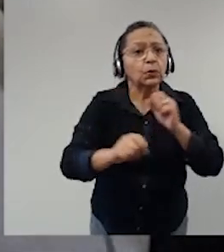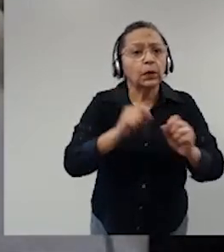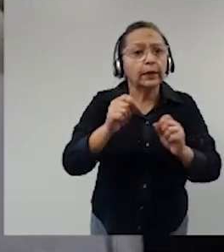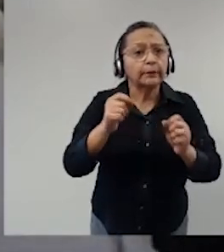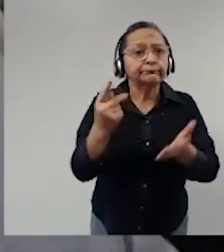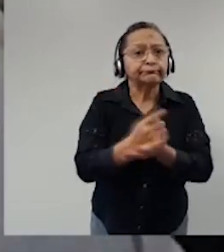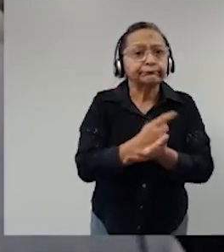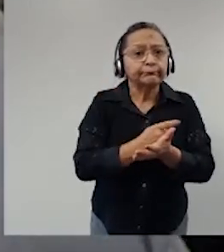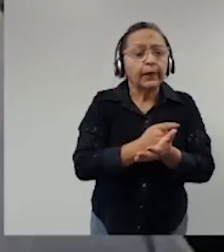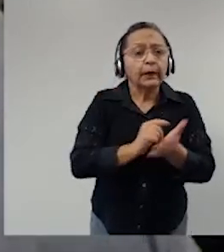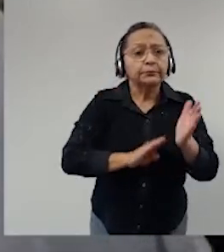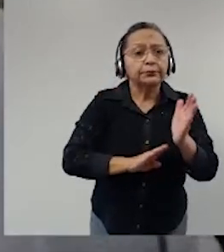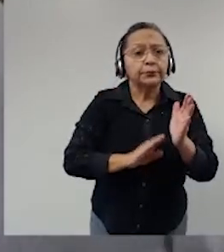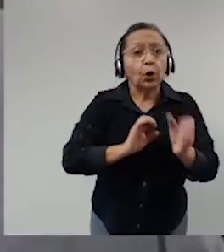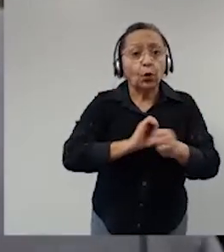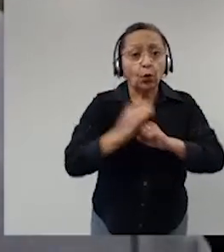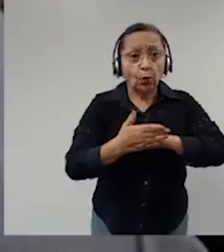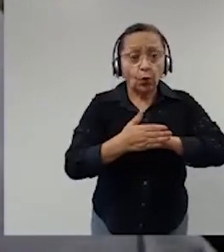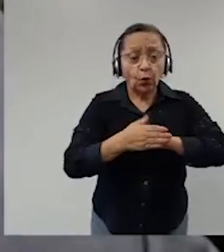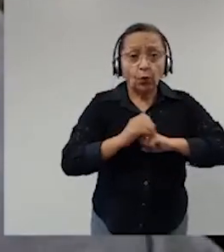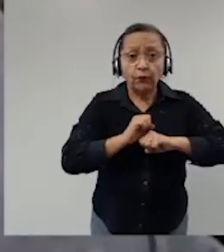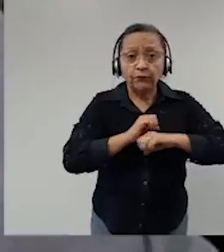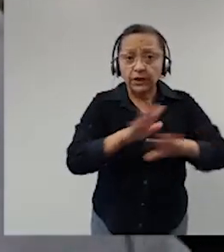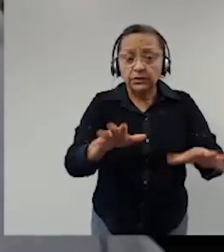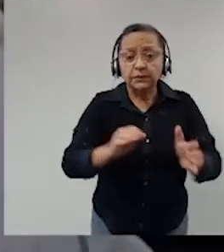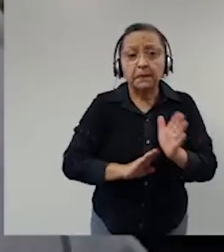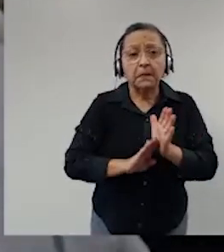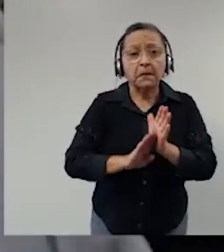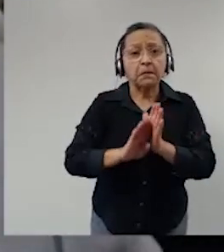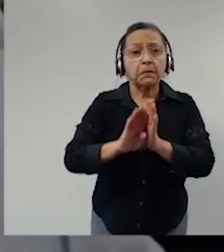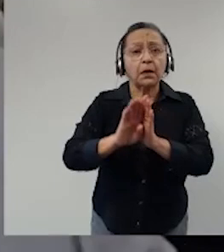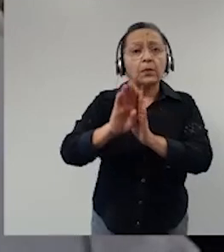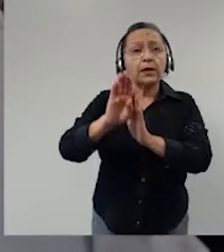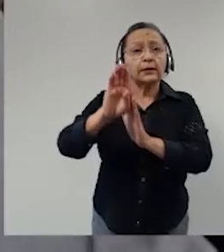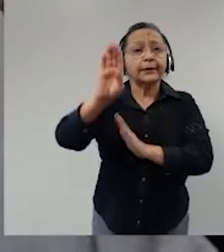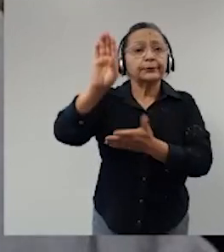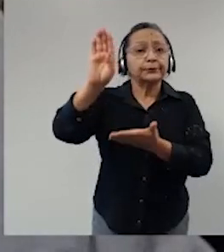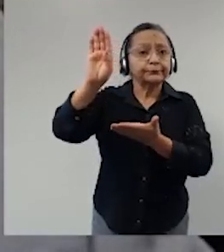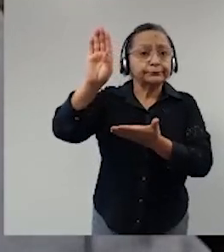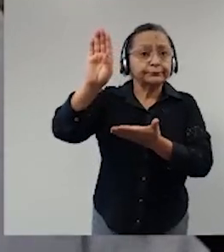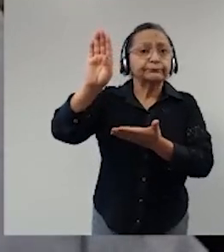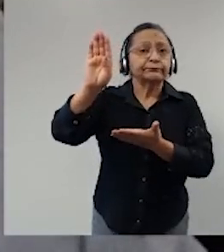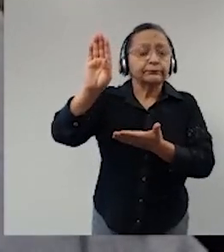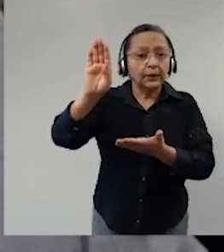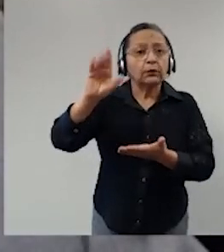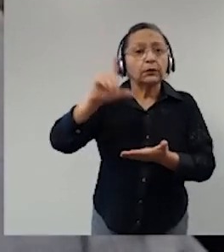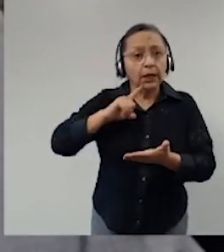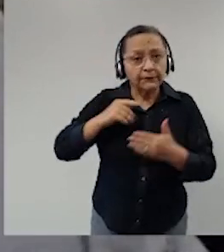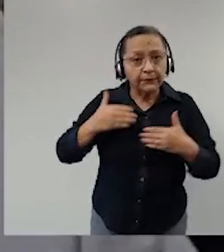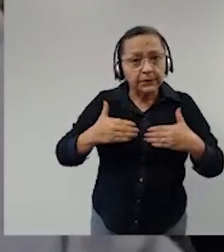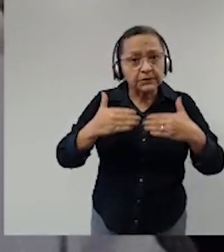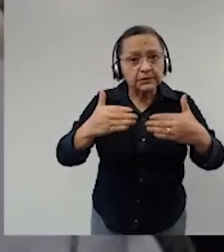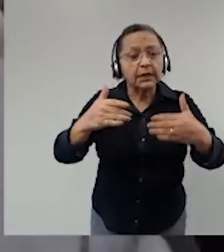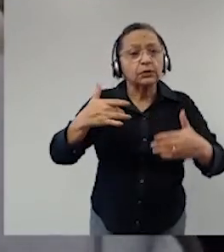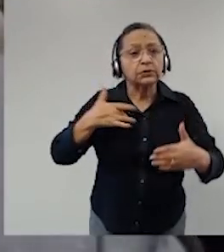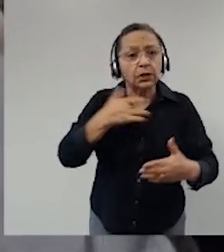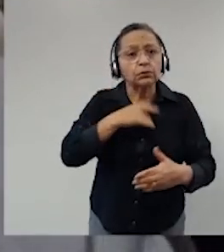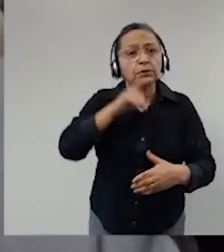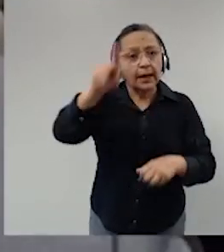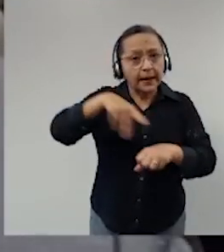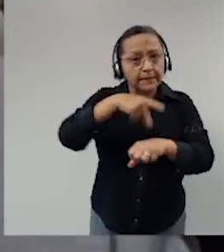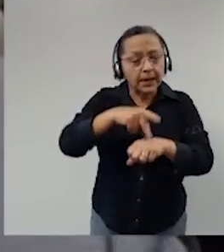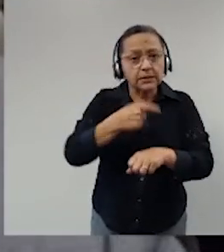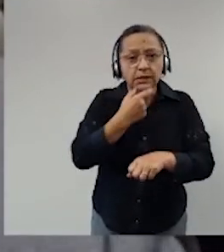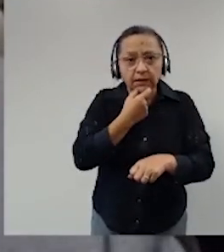de Covid-19, uma recomendação do Ministério da Saúde para que sejam, no sentido